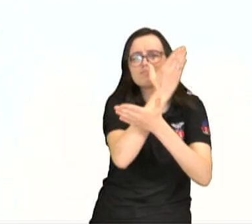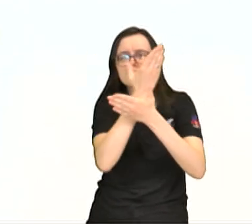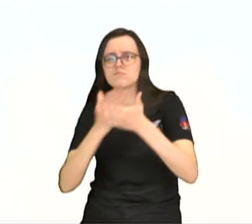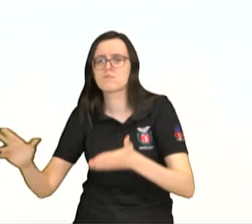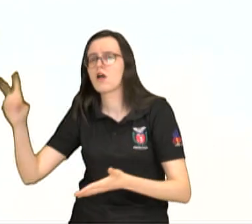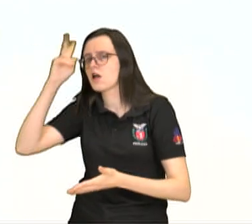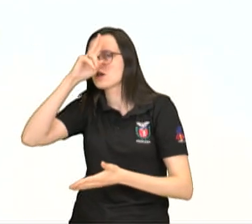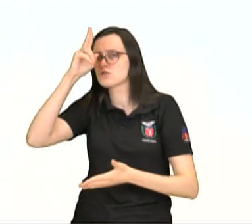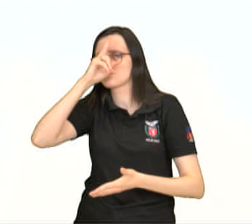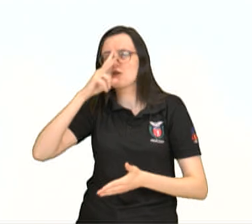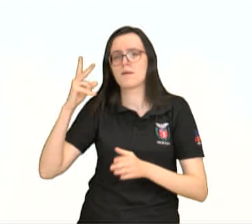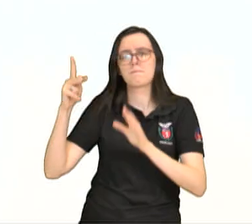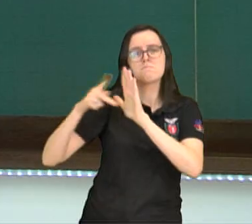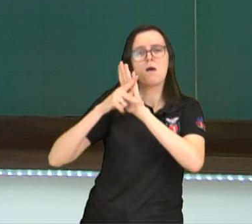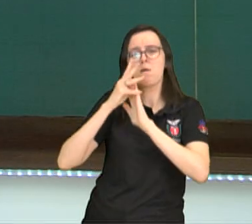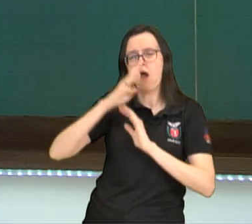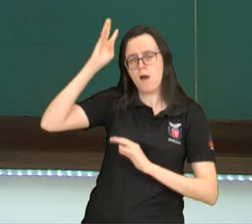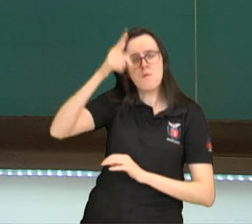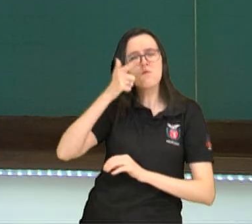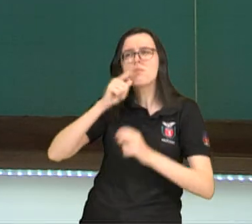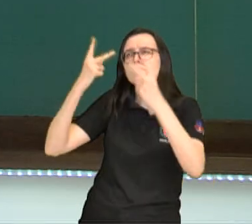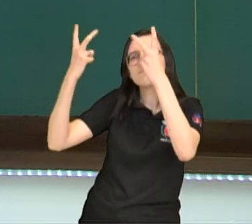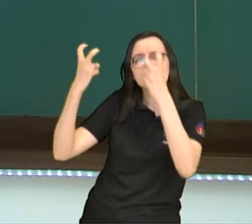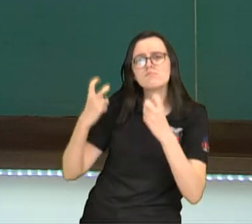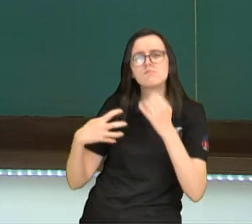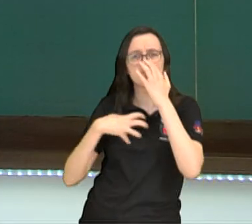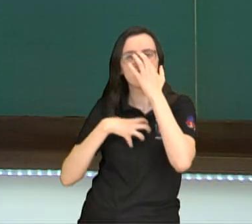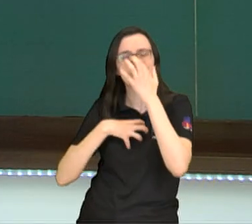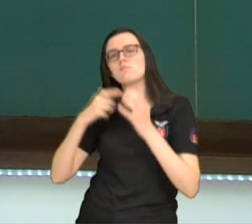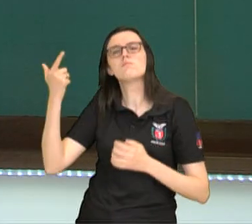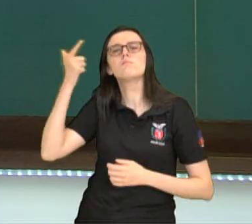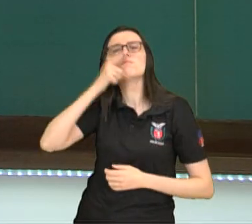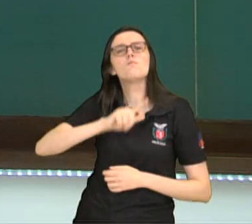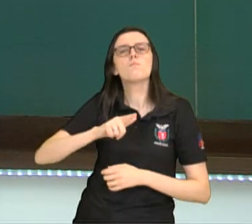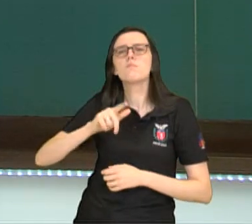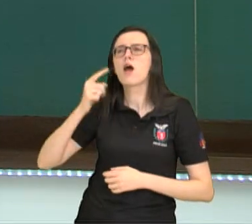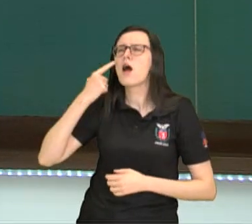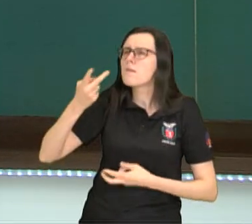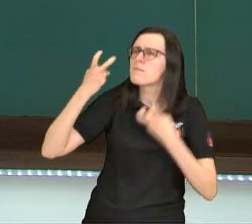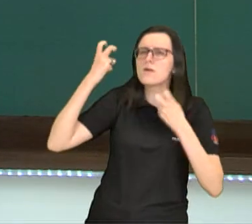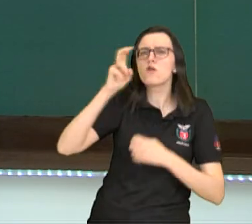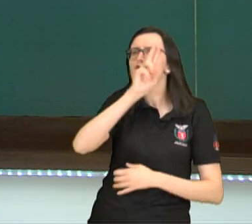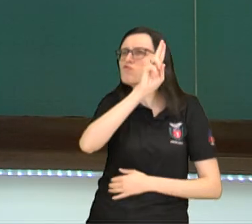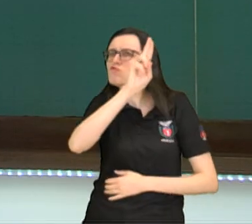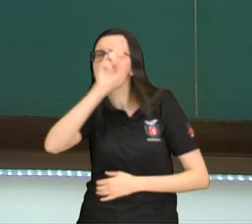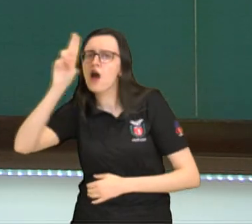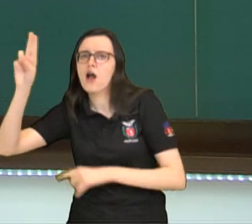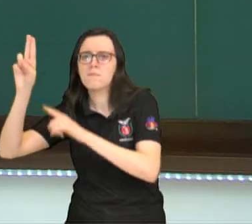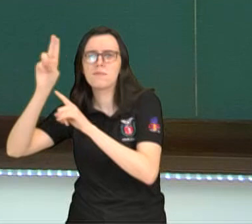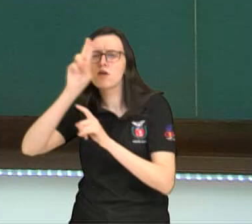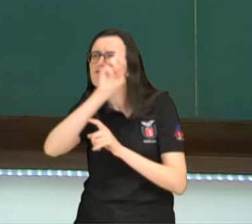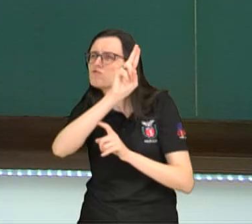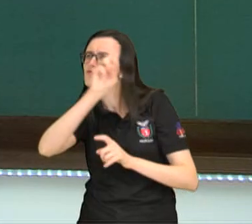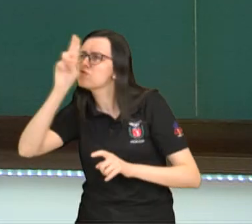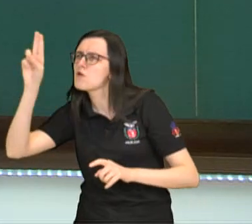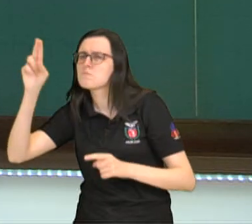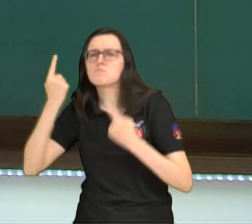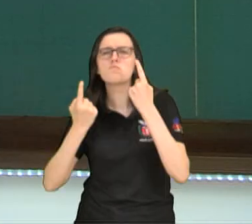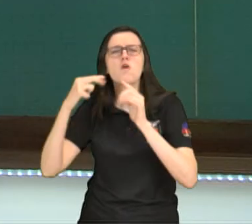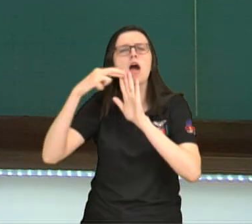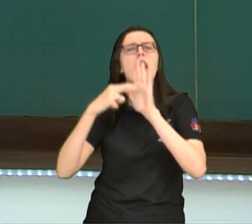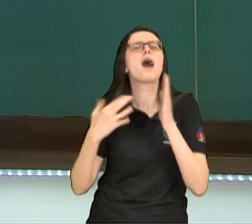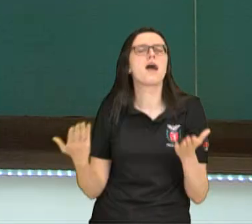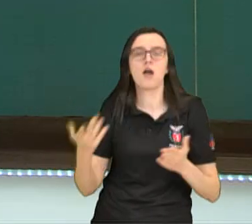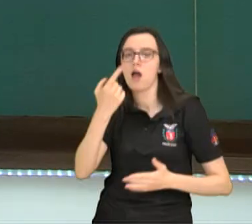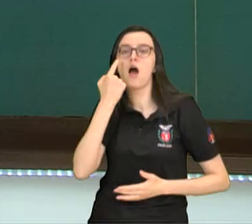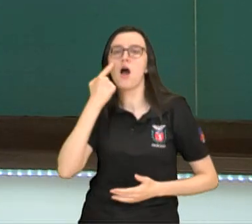história de Roma? Consegue observar pelo próprio nome, a nomenclatura utilizada, o critério?